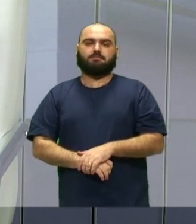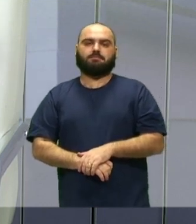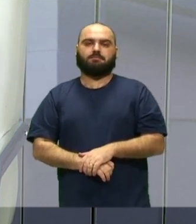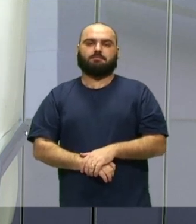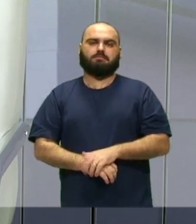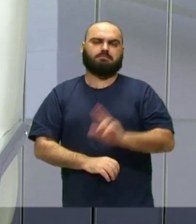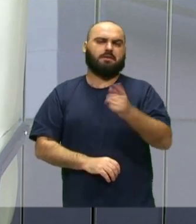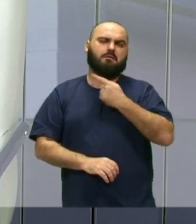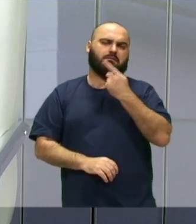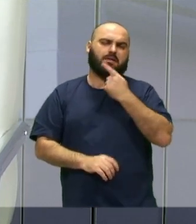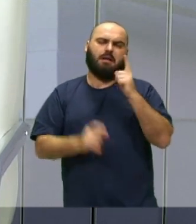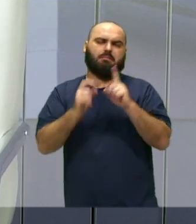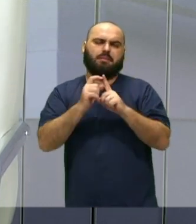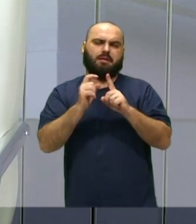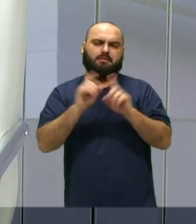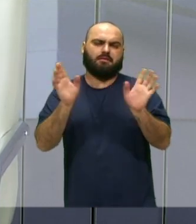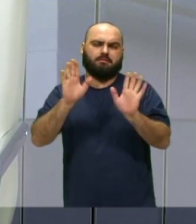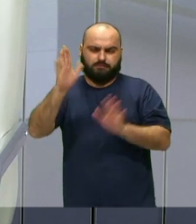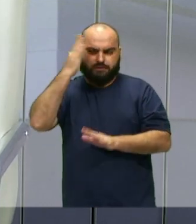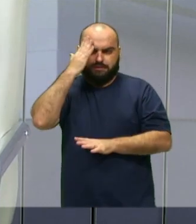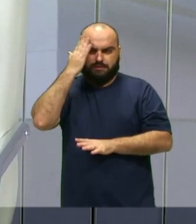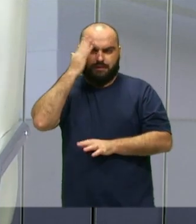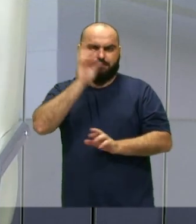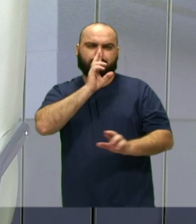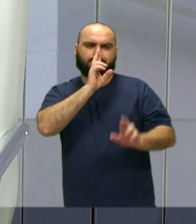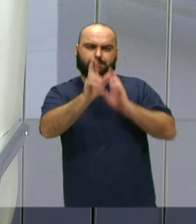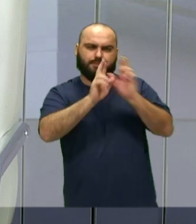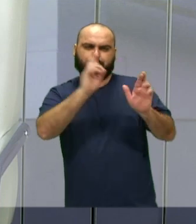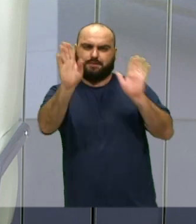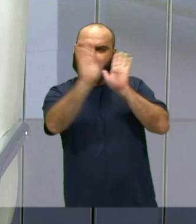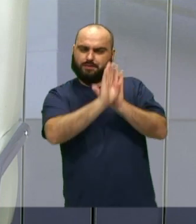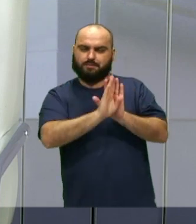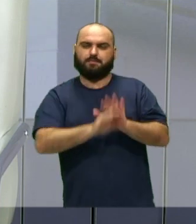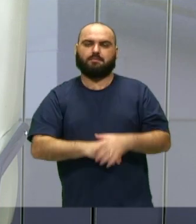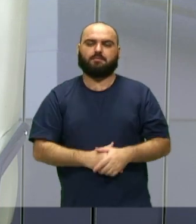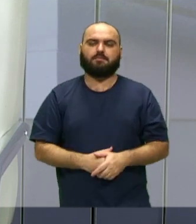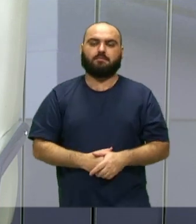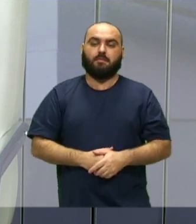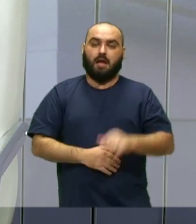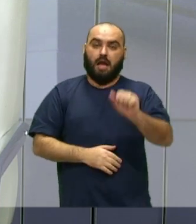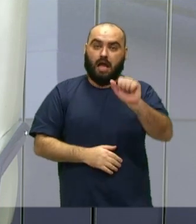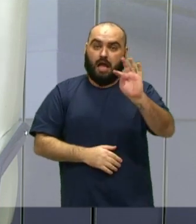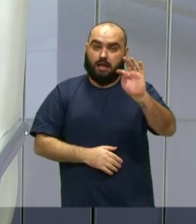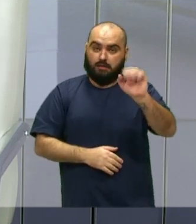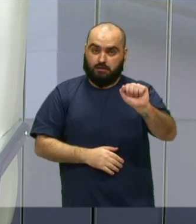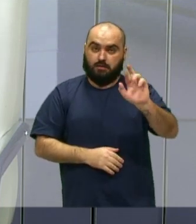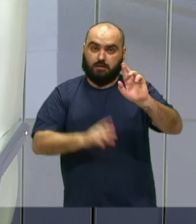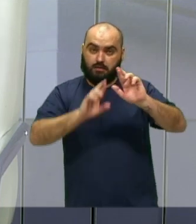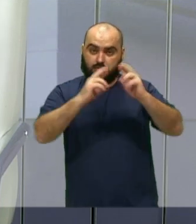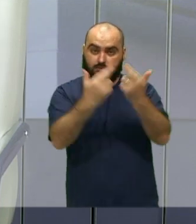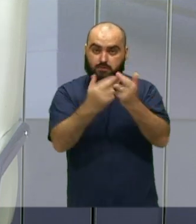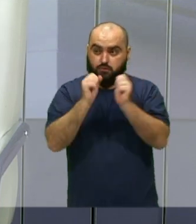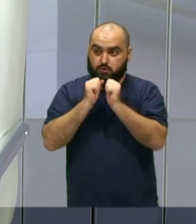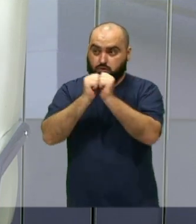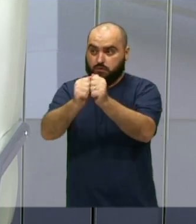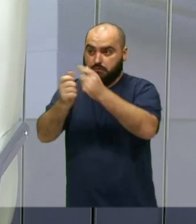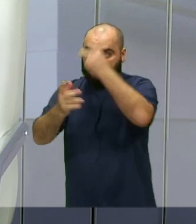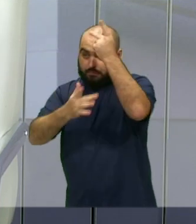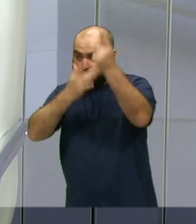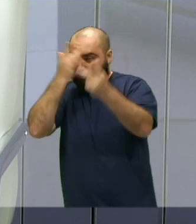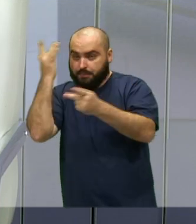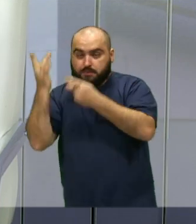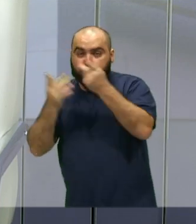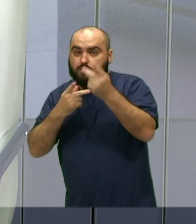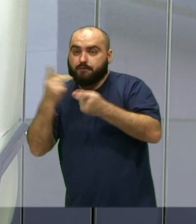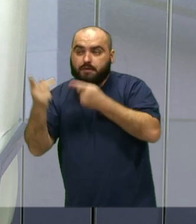não vou usar a palavra aqui não, vocês vão saber quando vir a resposta do requerimento. Então, a ata dessa reunião, com as falas das pessoas, com a lista